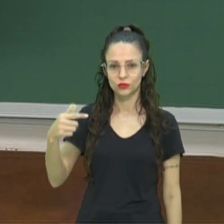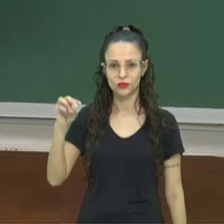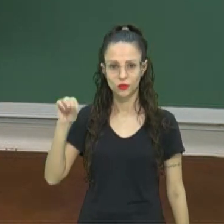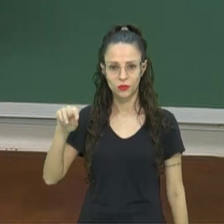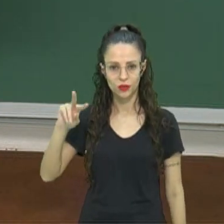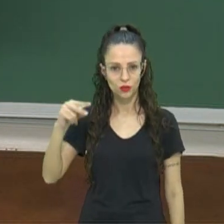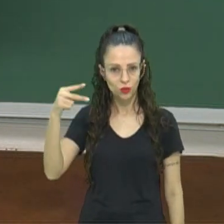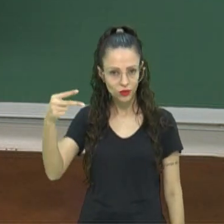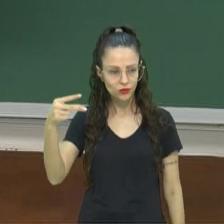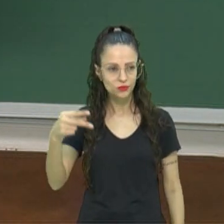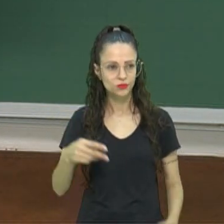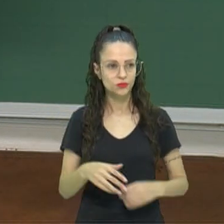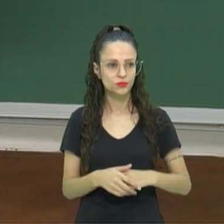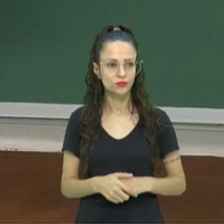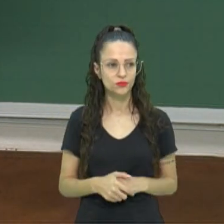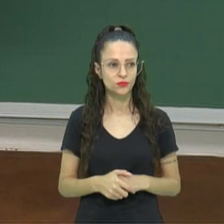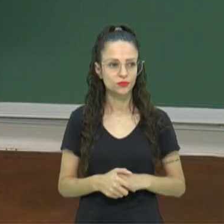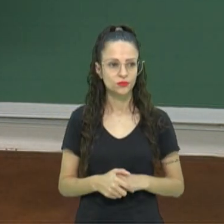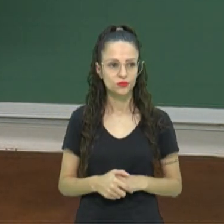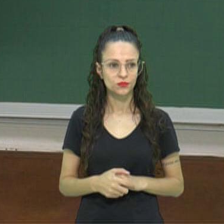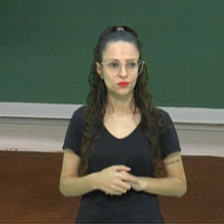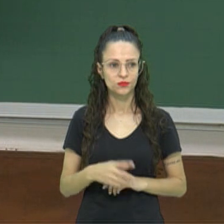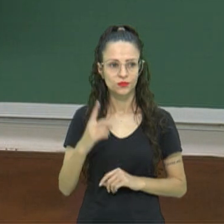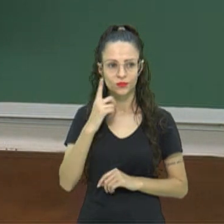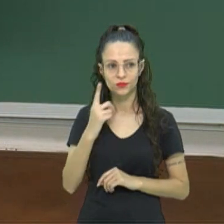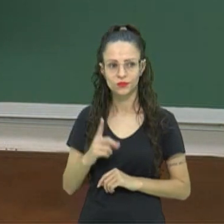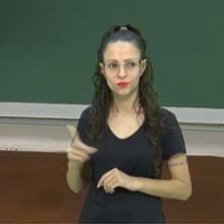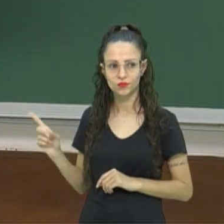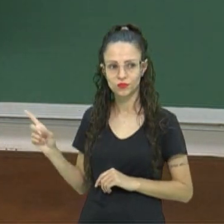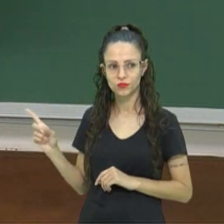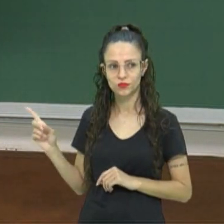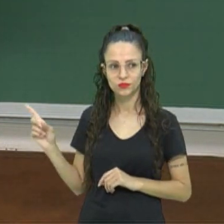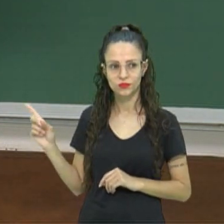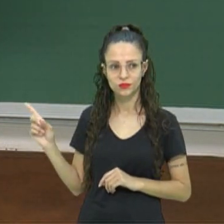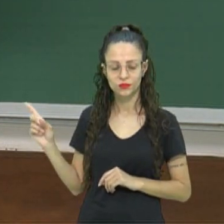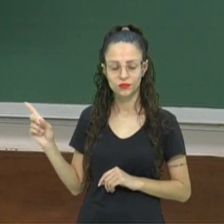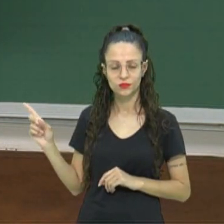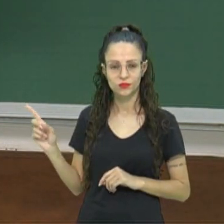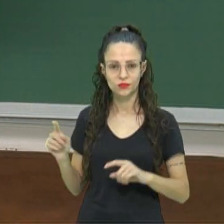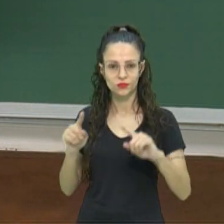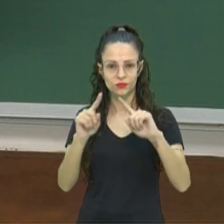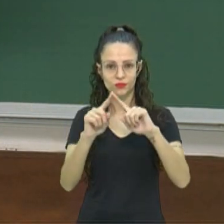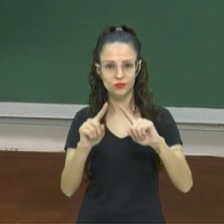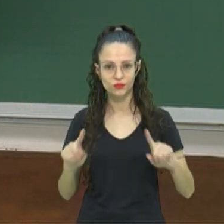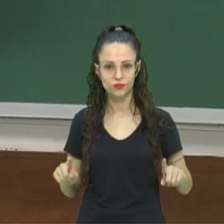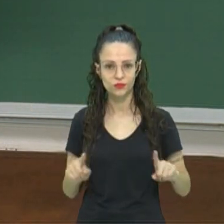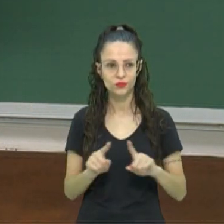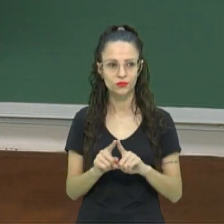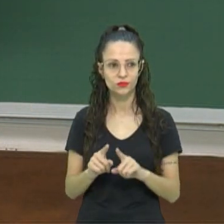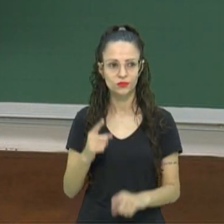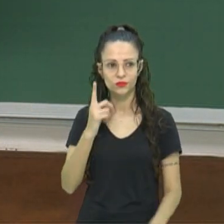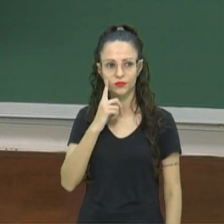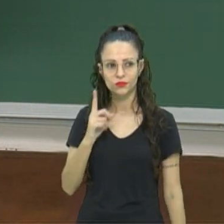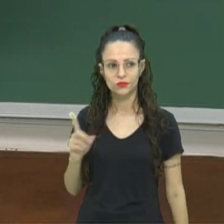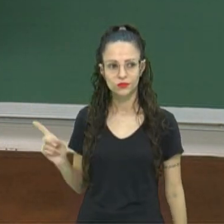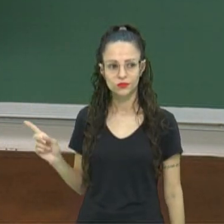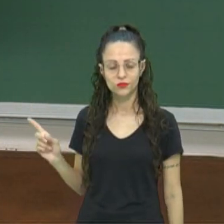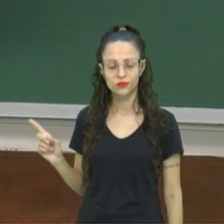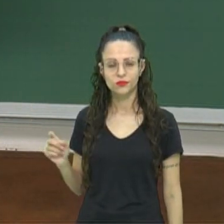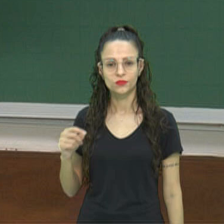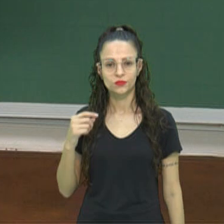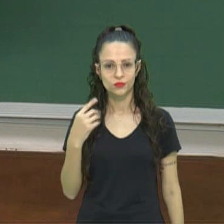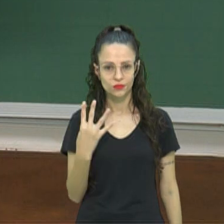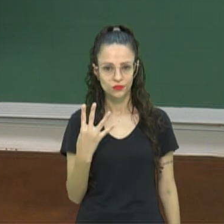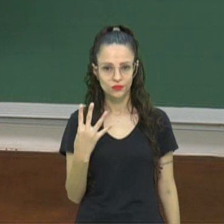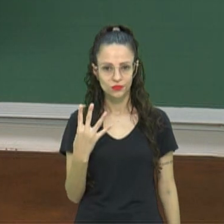quadrados. Cuidado com esse detalhe. E o triângulo? O triângulo está aqui no meio das duas, ó. A base, se você considerar essa medida, é 4,